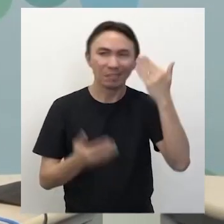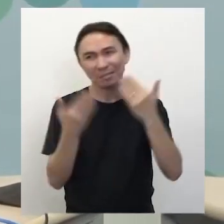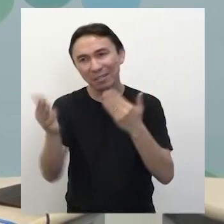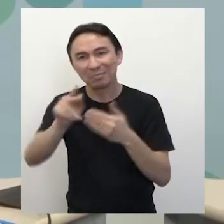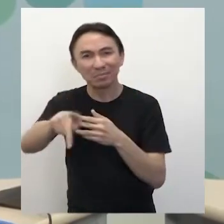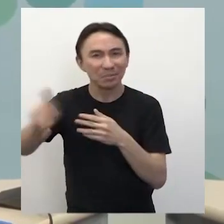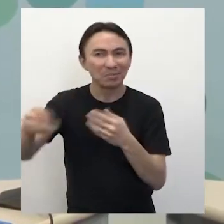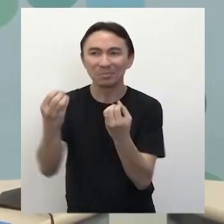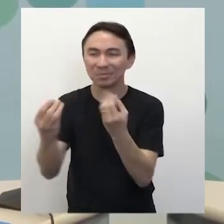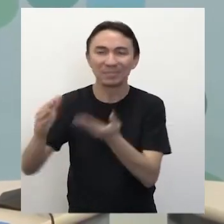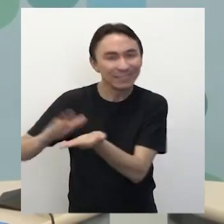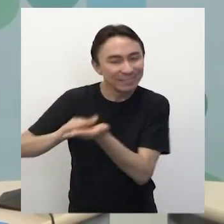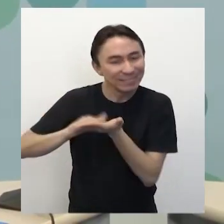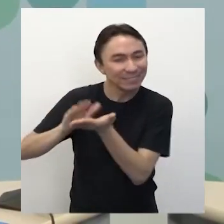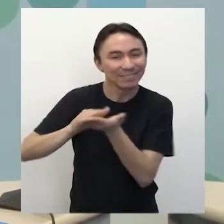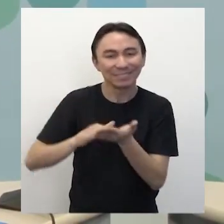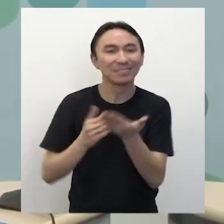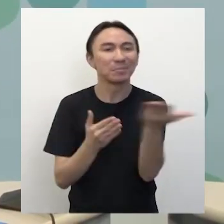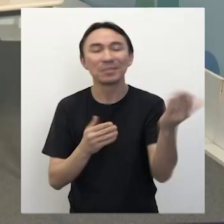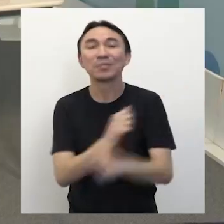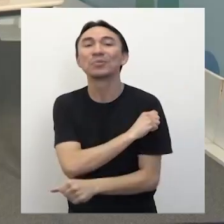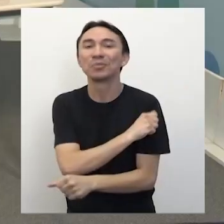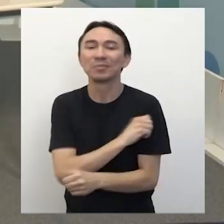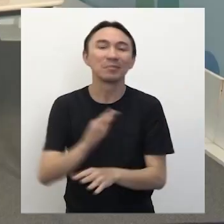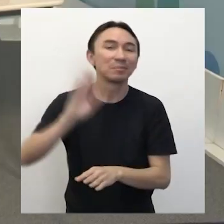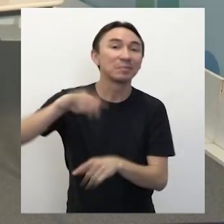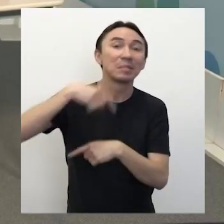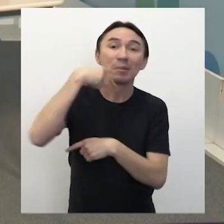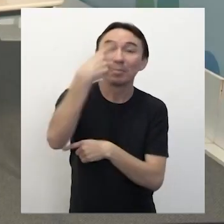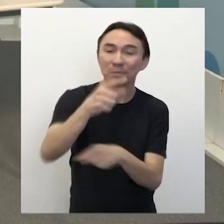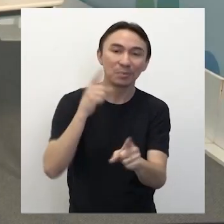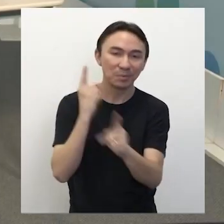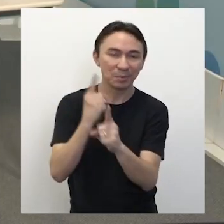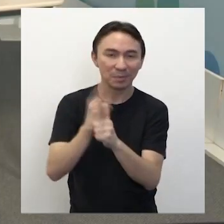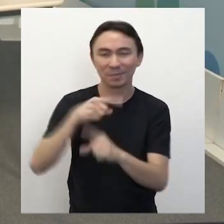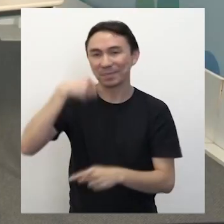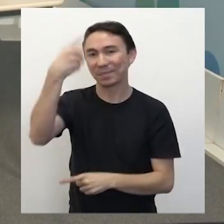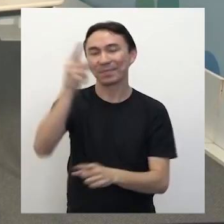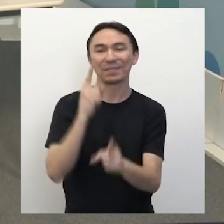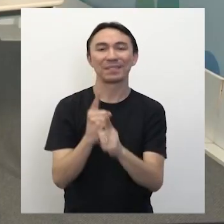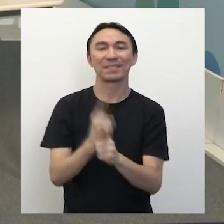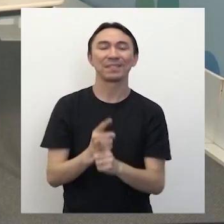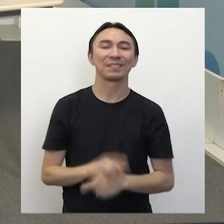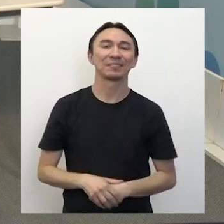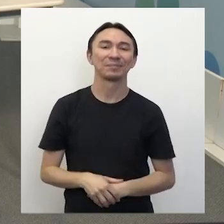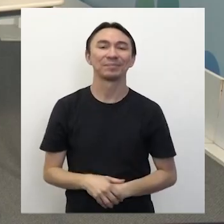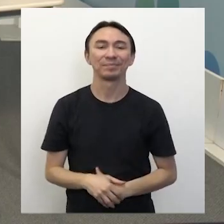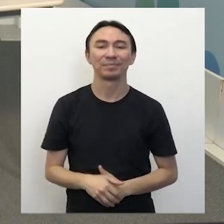e todos os alunos também. Até a próxima aula. Um grande abraço, professora Regina, um grande abraço a todos. Tchau, tchau, valeu!